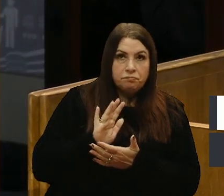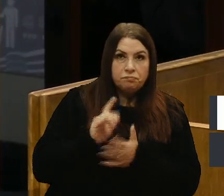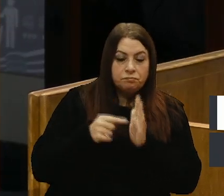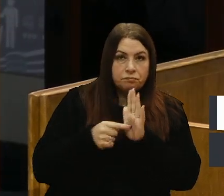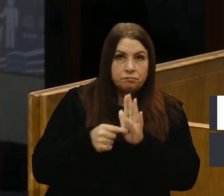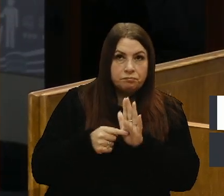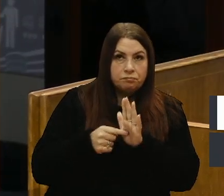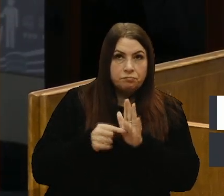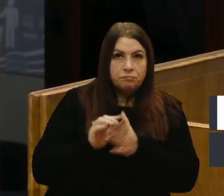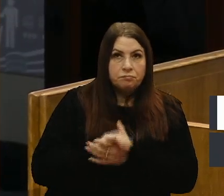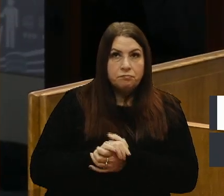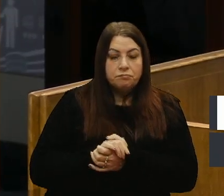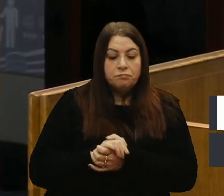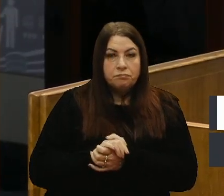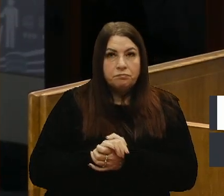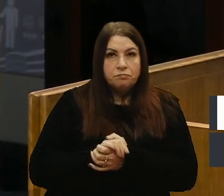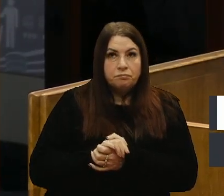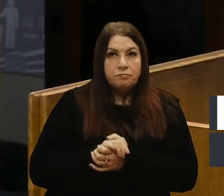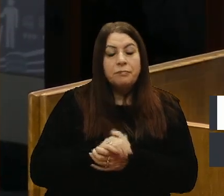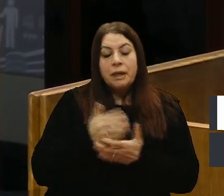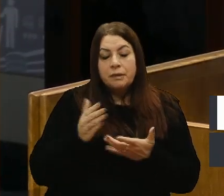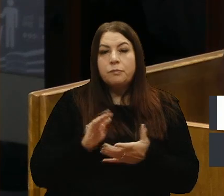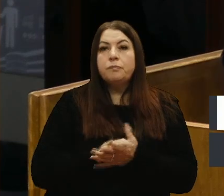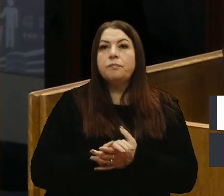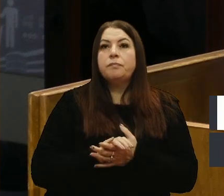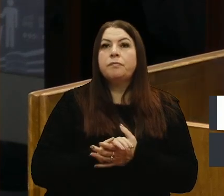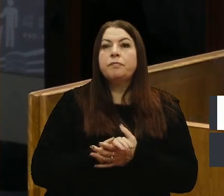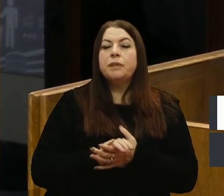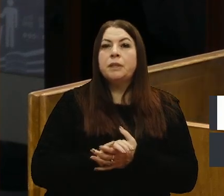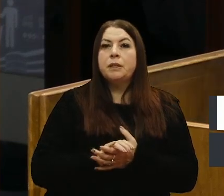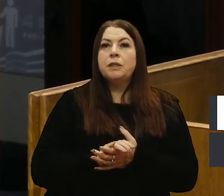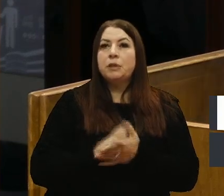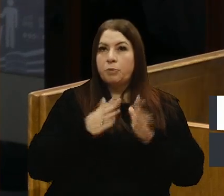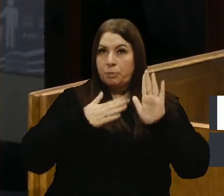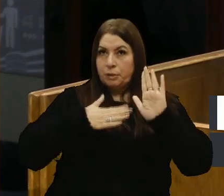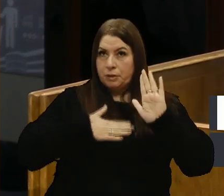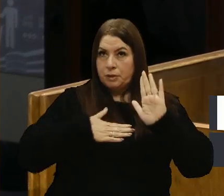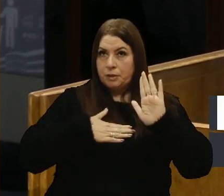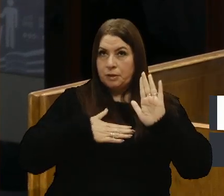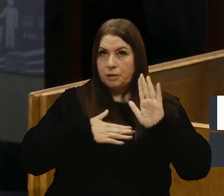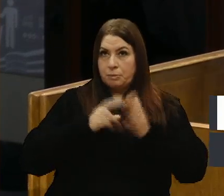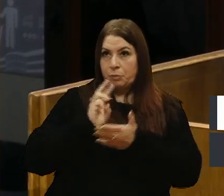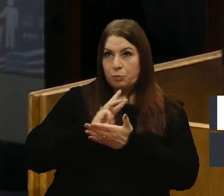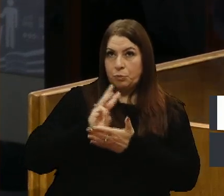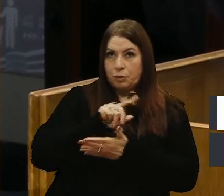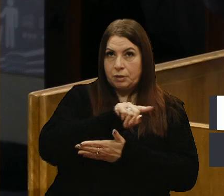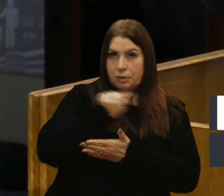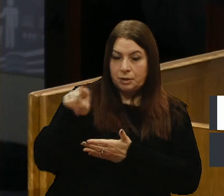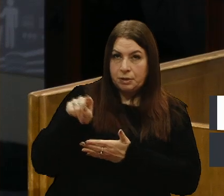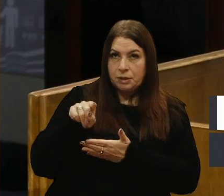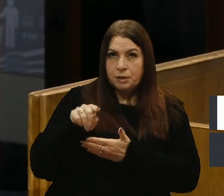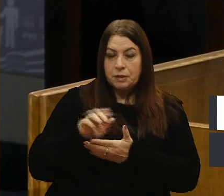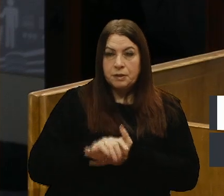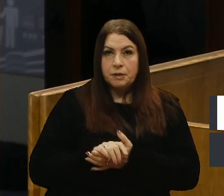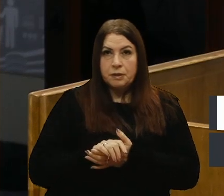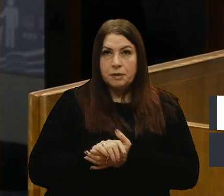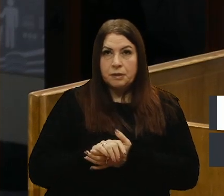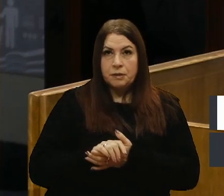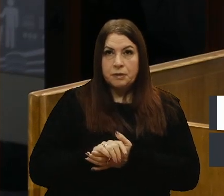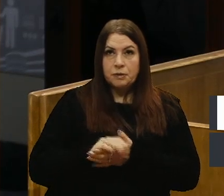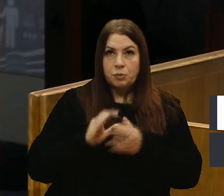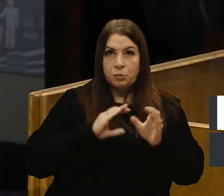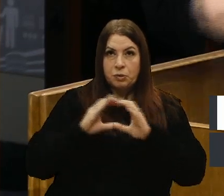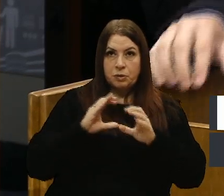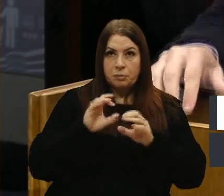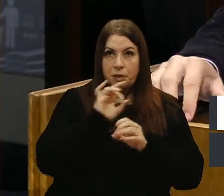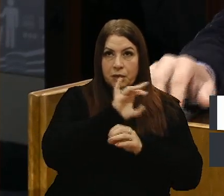passar? Tá, então assim, eu vou me comprometer, passar para o WhatsApp da comunicação, que passe